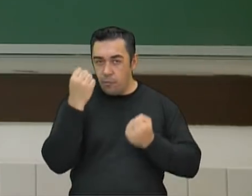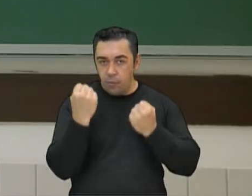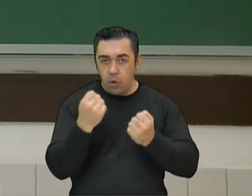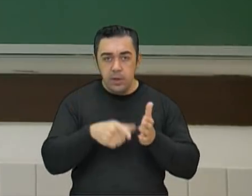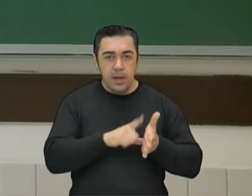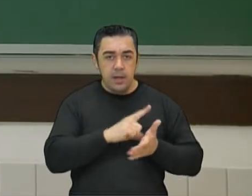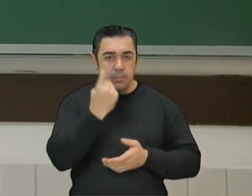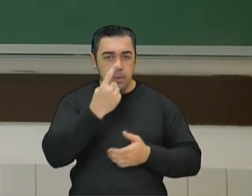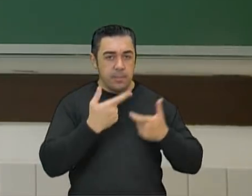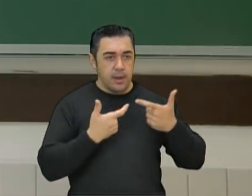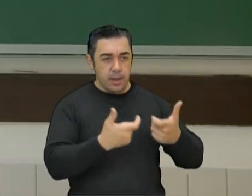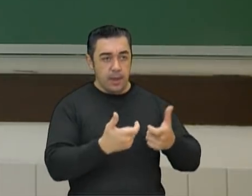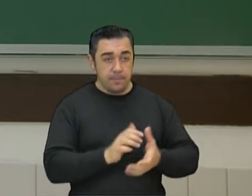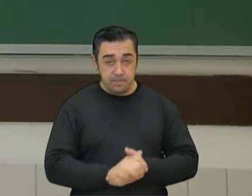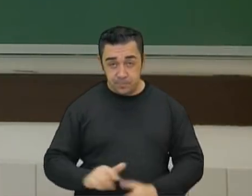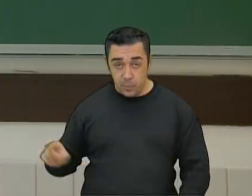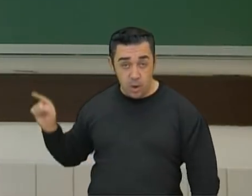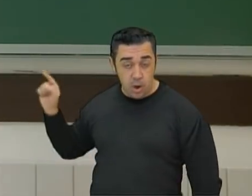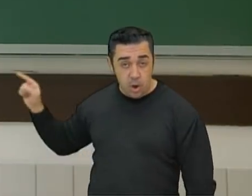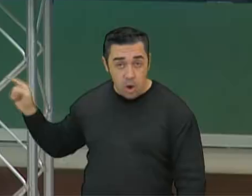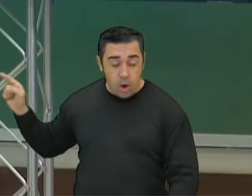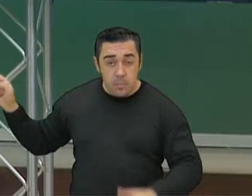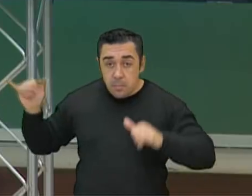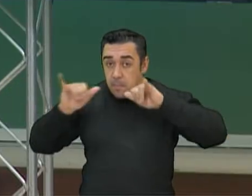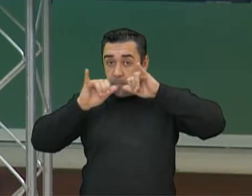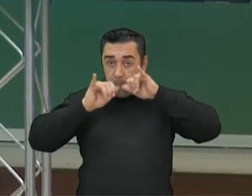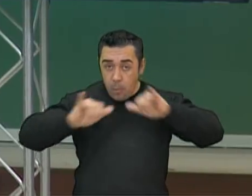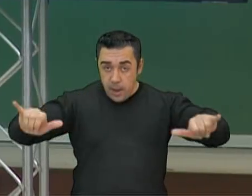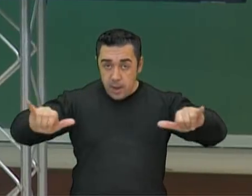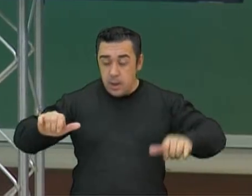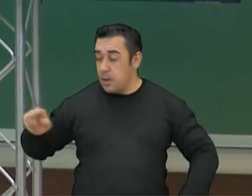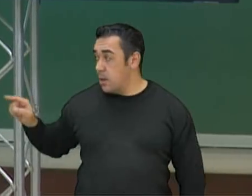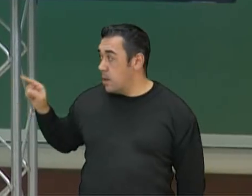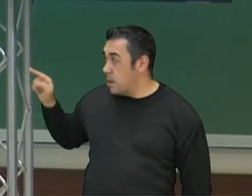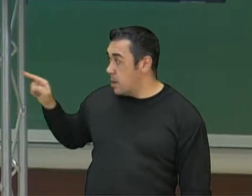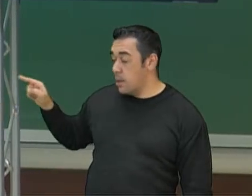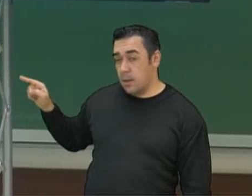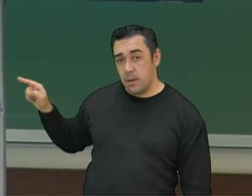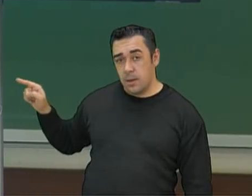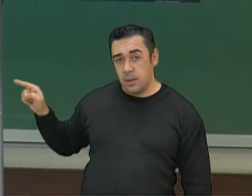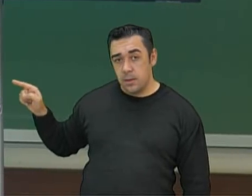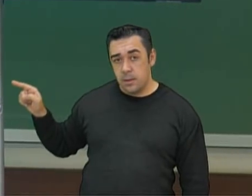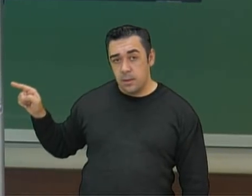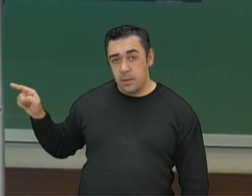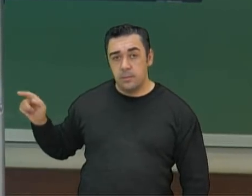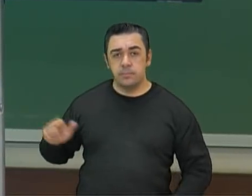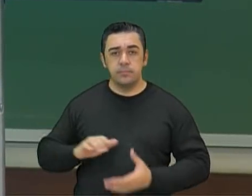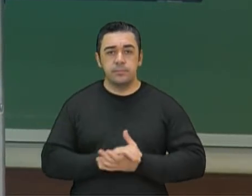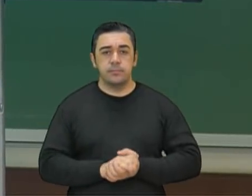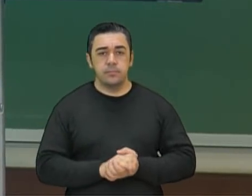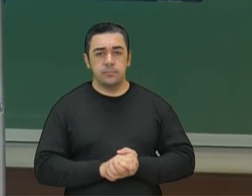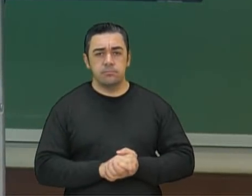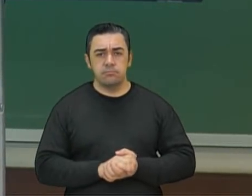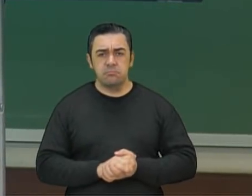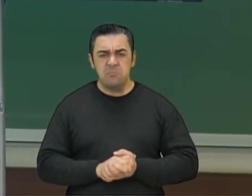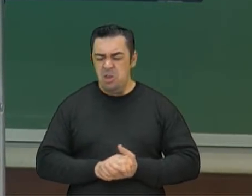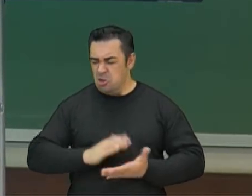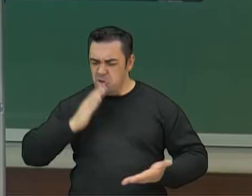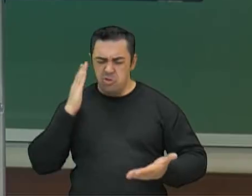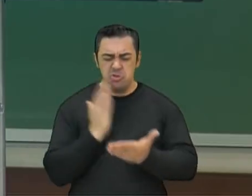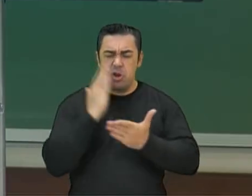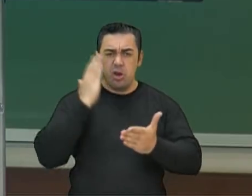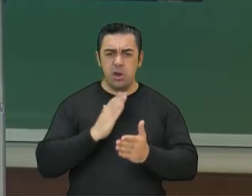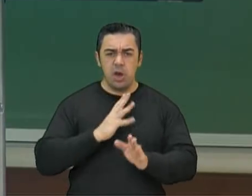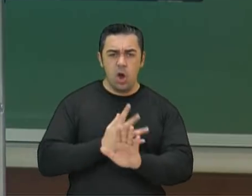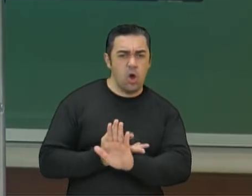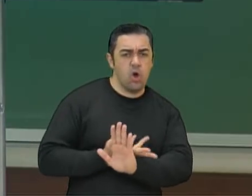Guerra Mundial. Aqui você tem um cartaz escrito: basta com a corrupção,